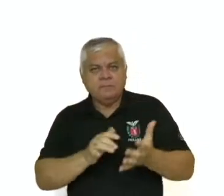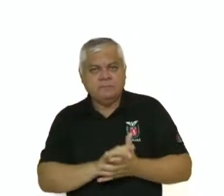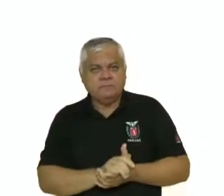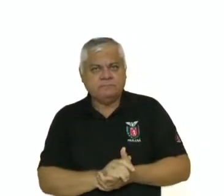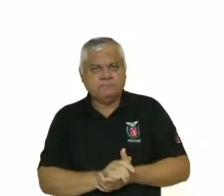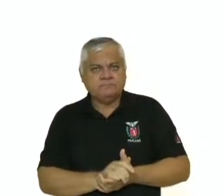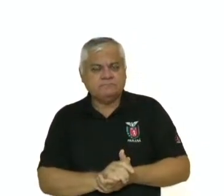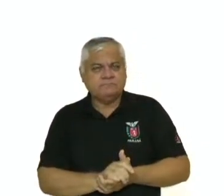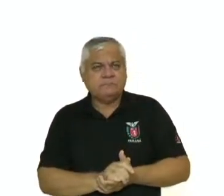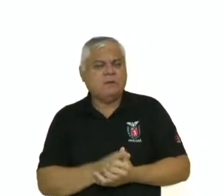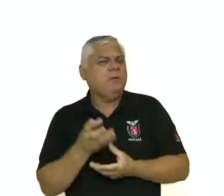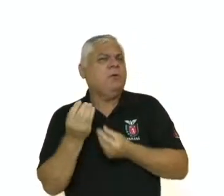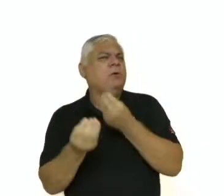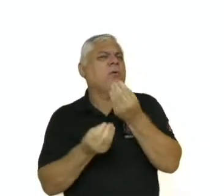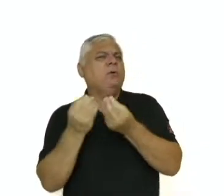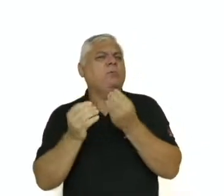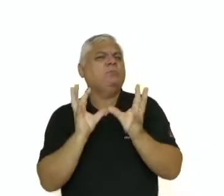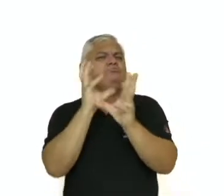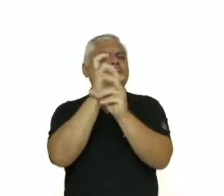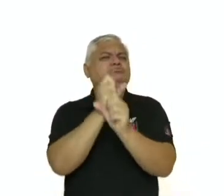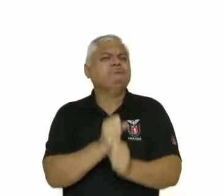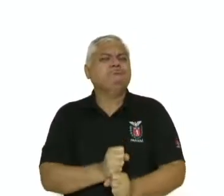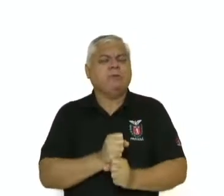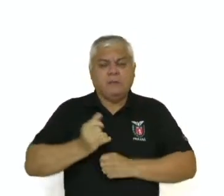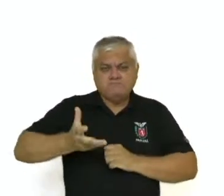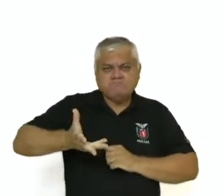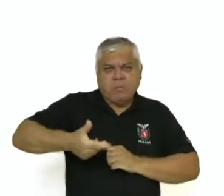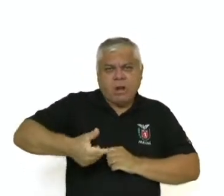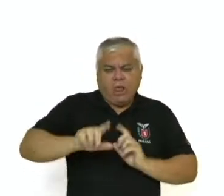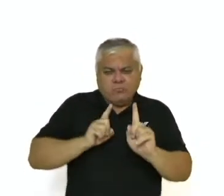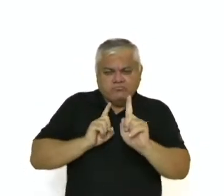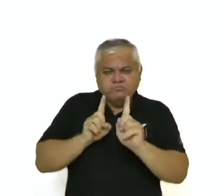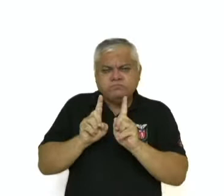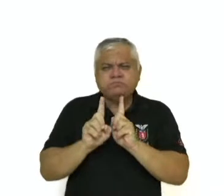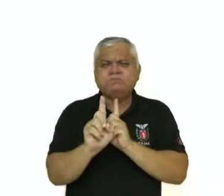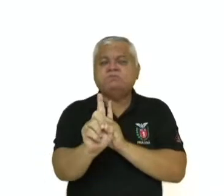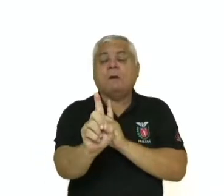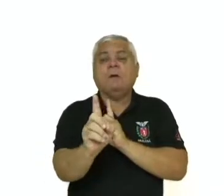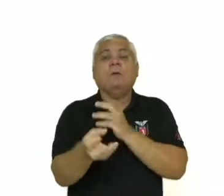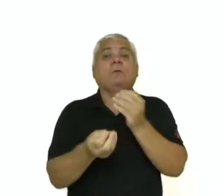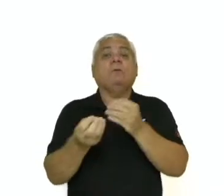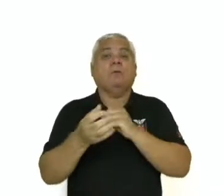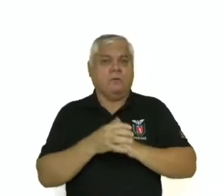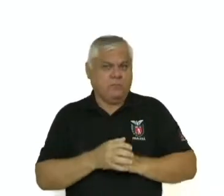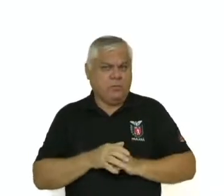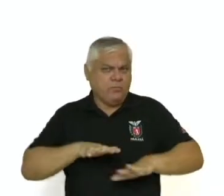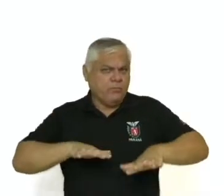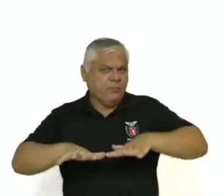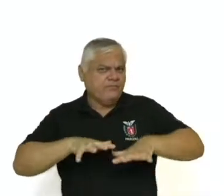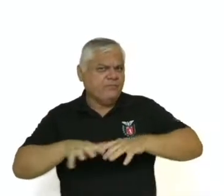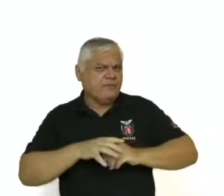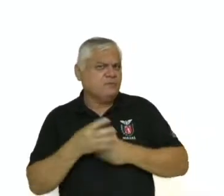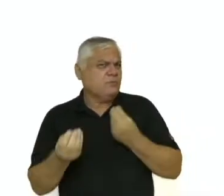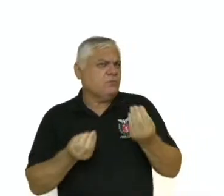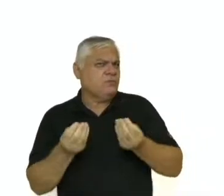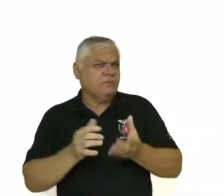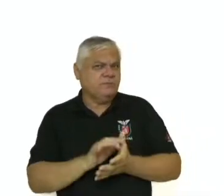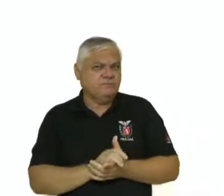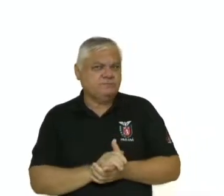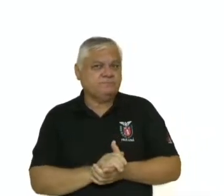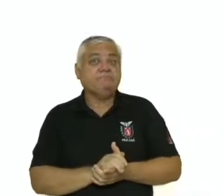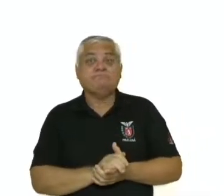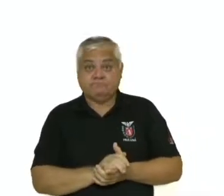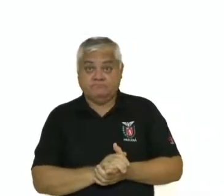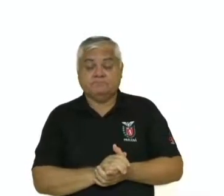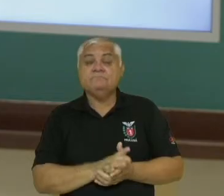qual grandeza física está relacionada à rapidez com algo que se movimenta ou se desloca? Ou seja, qual